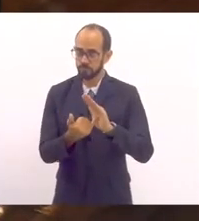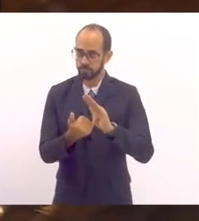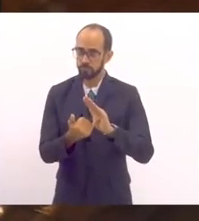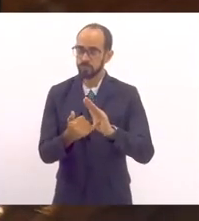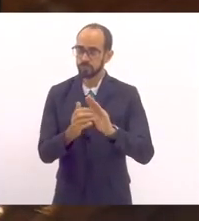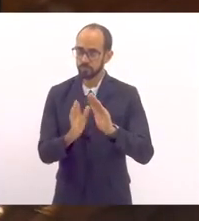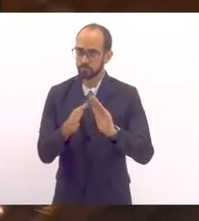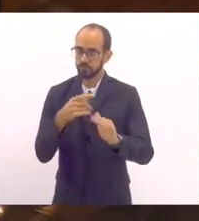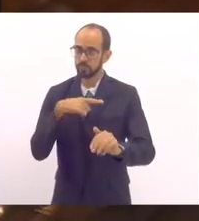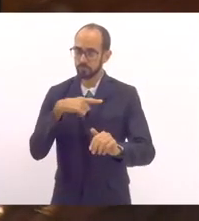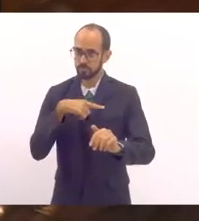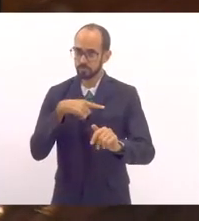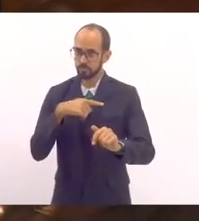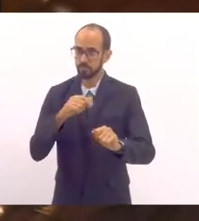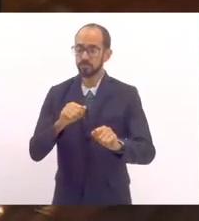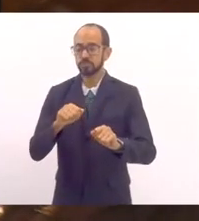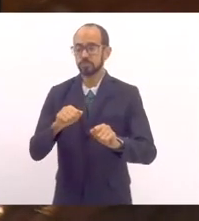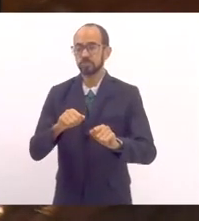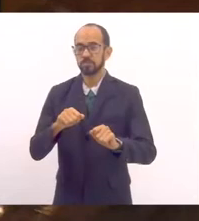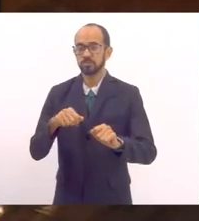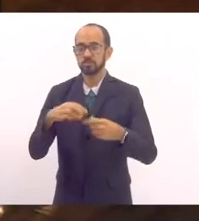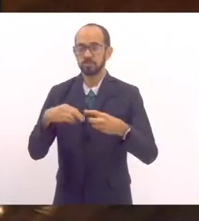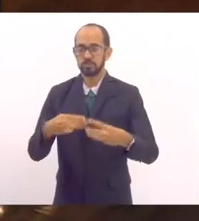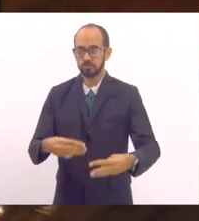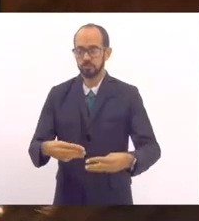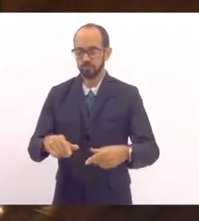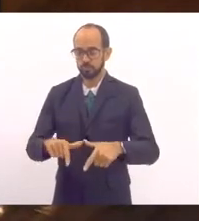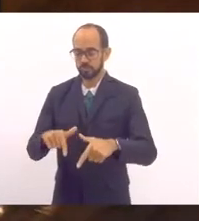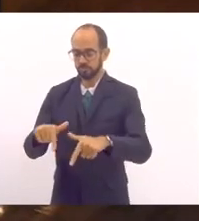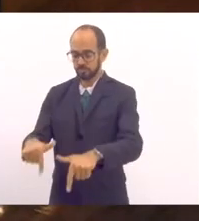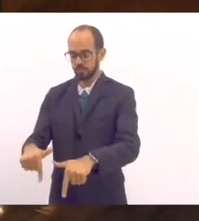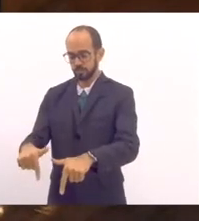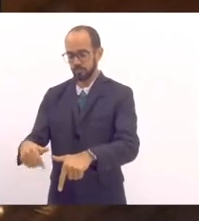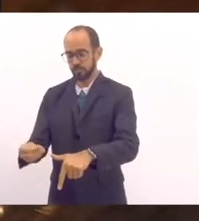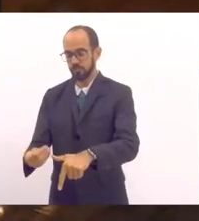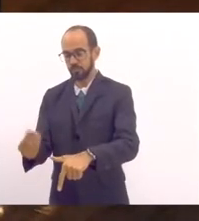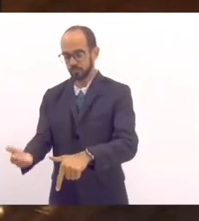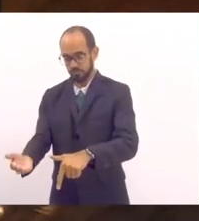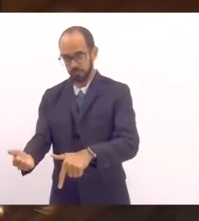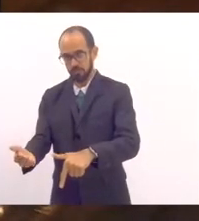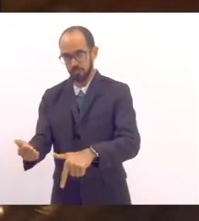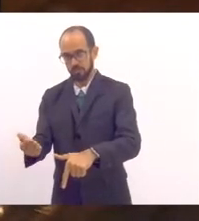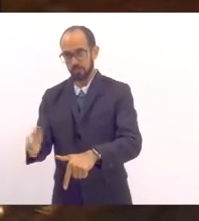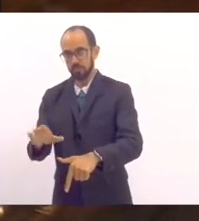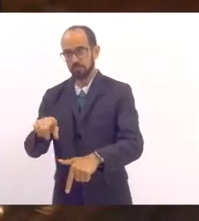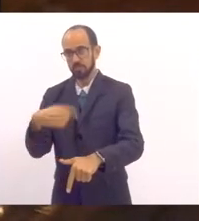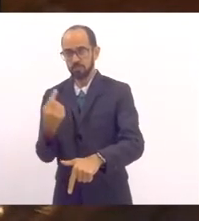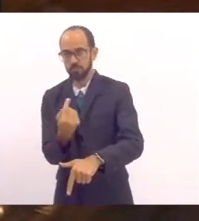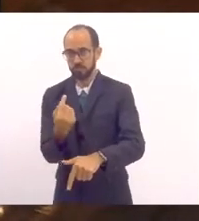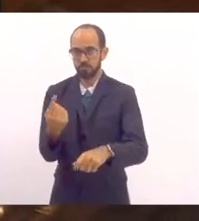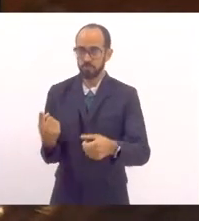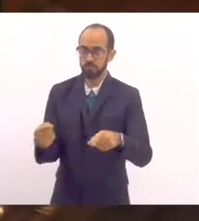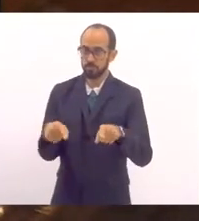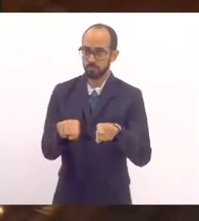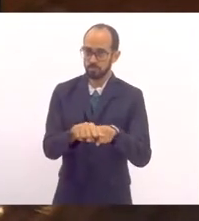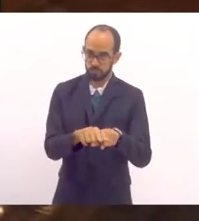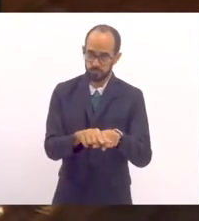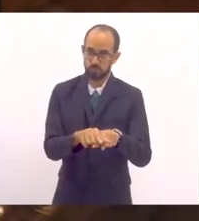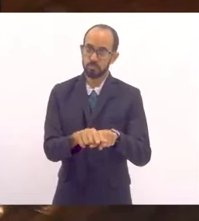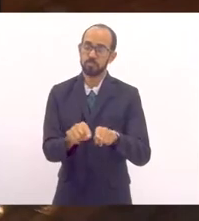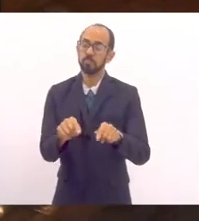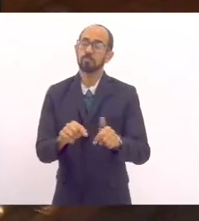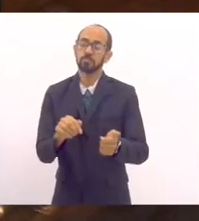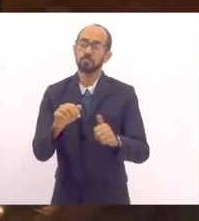uma certidão do Ministério. A gente não passa a ser reconhecido, claro, a gente é parceiro do Estado, né, da Secretaria,